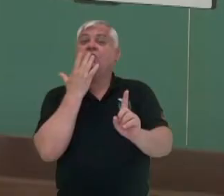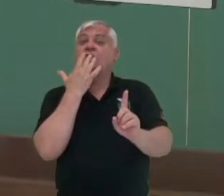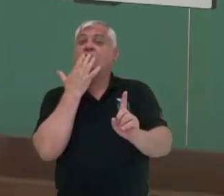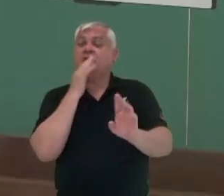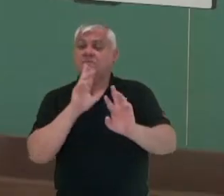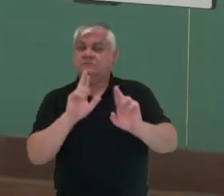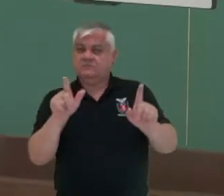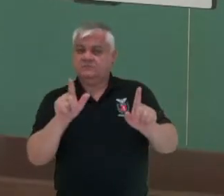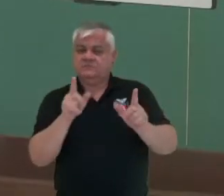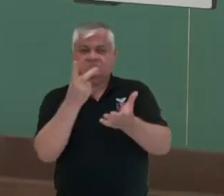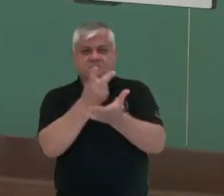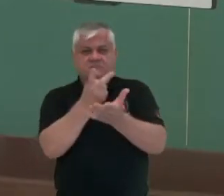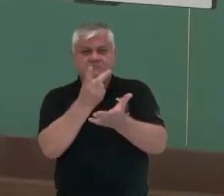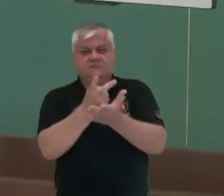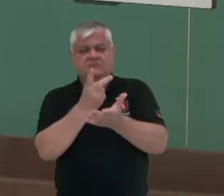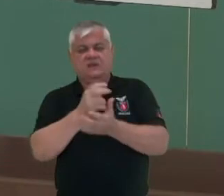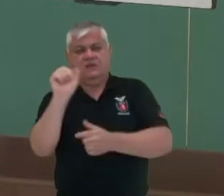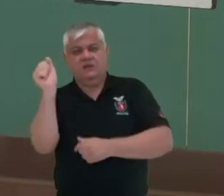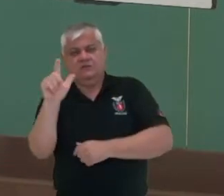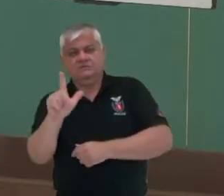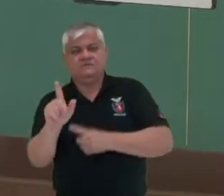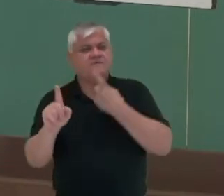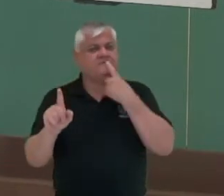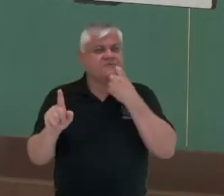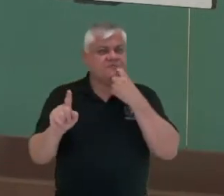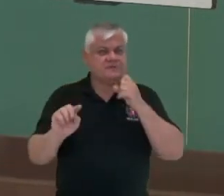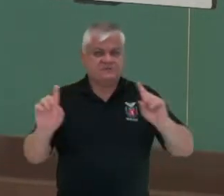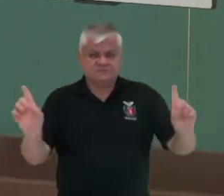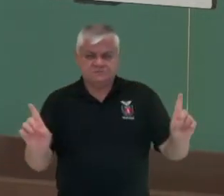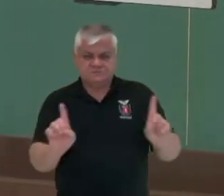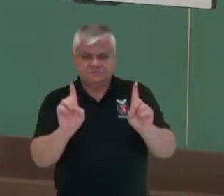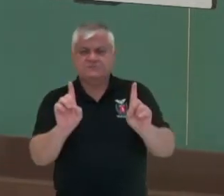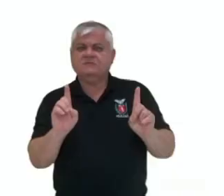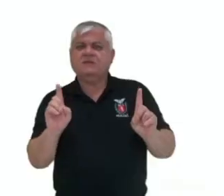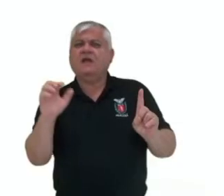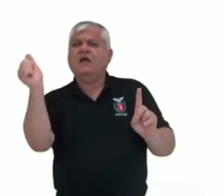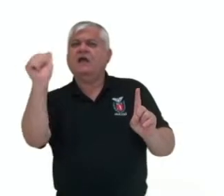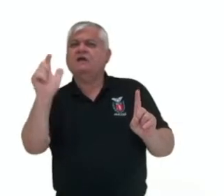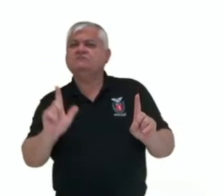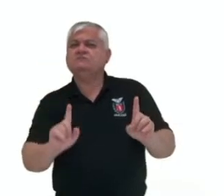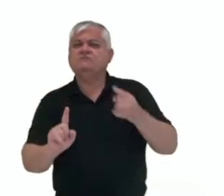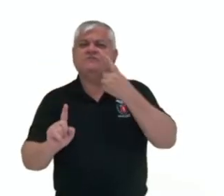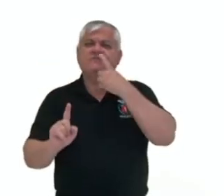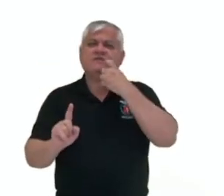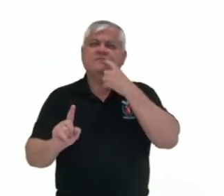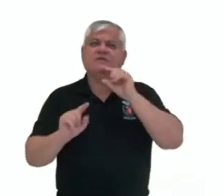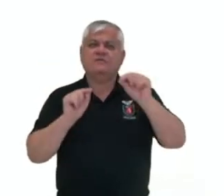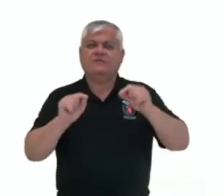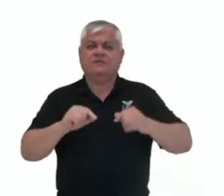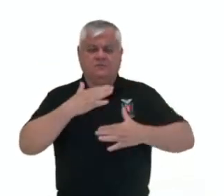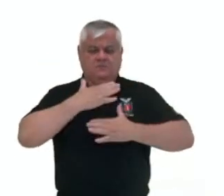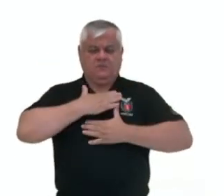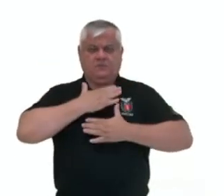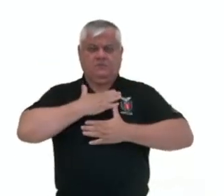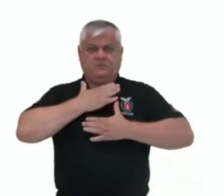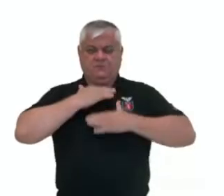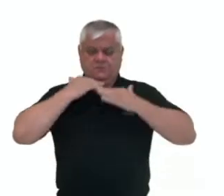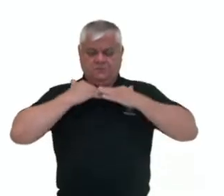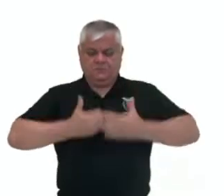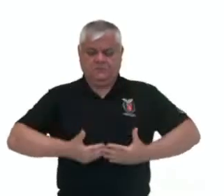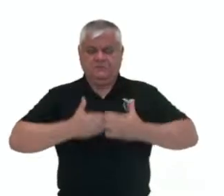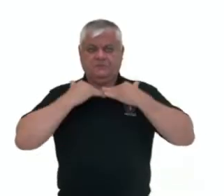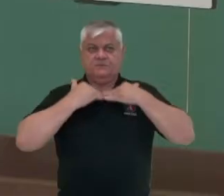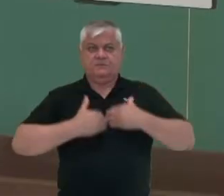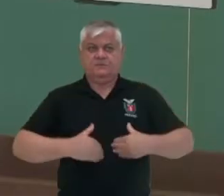diferentes, tá? Sempre azul e vermelho. Então, o que é azul e vermelho? O protetor de tórax e também o protetor de